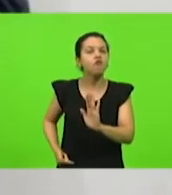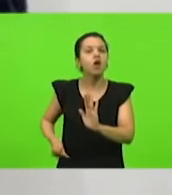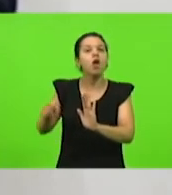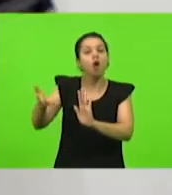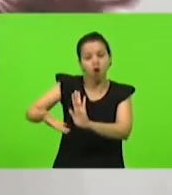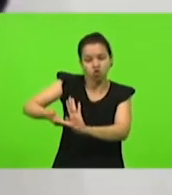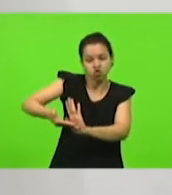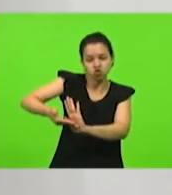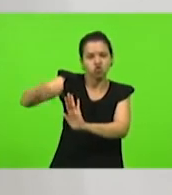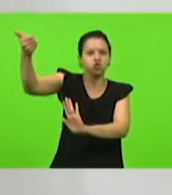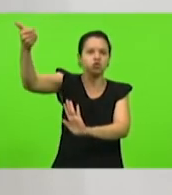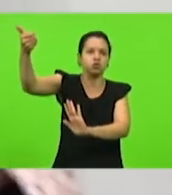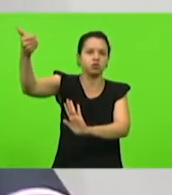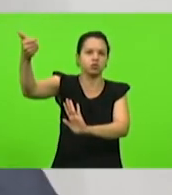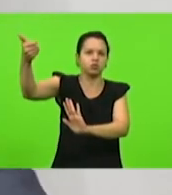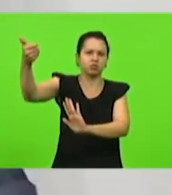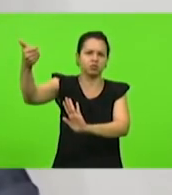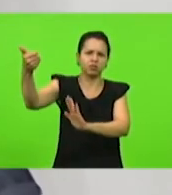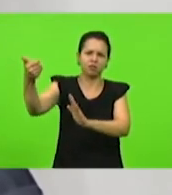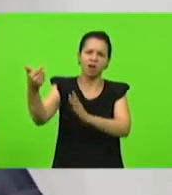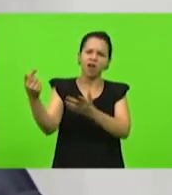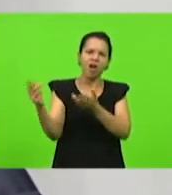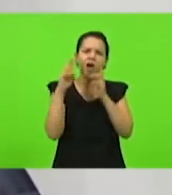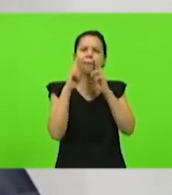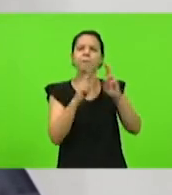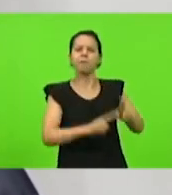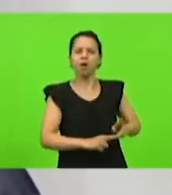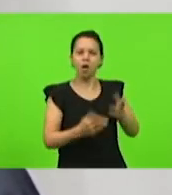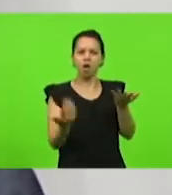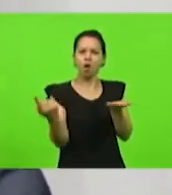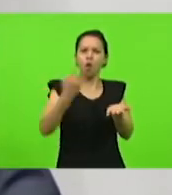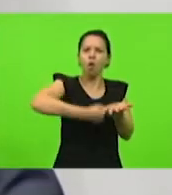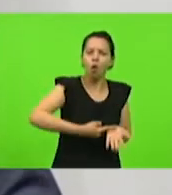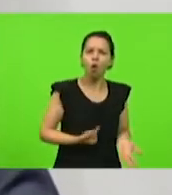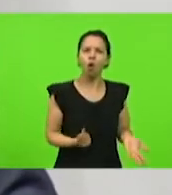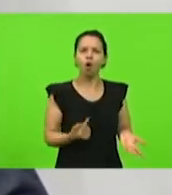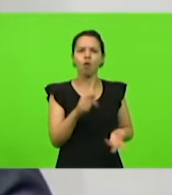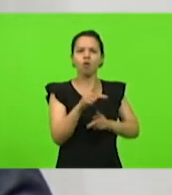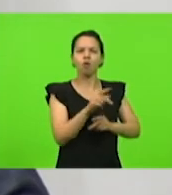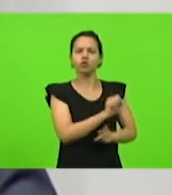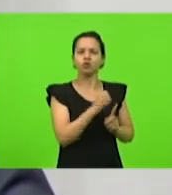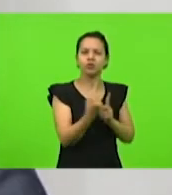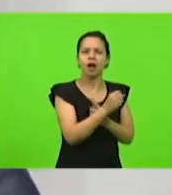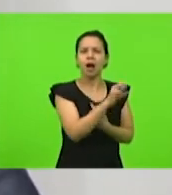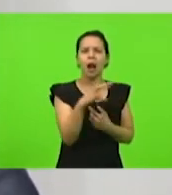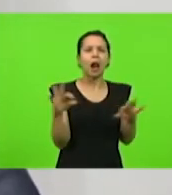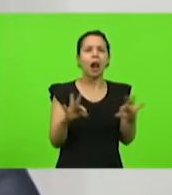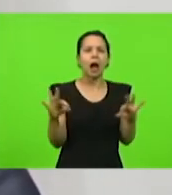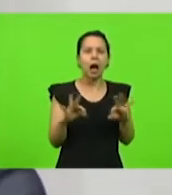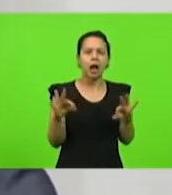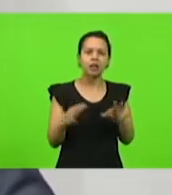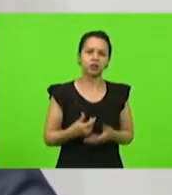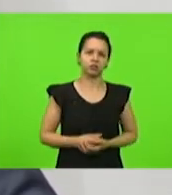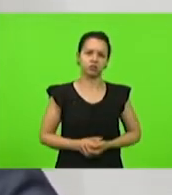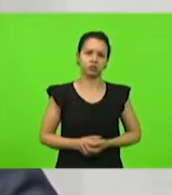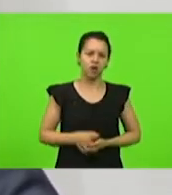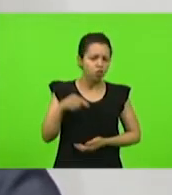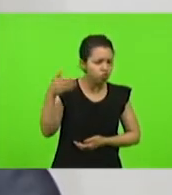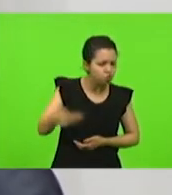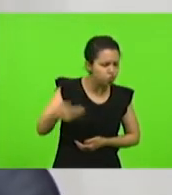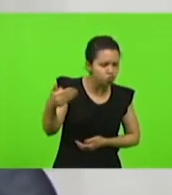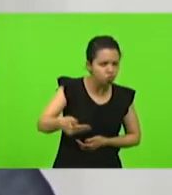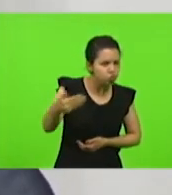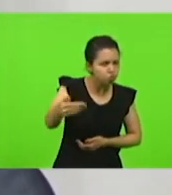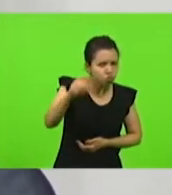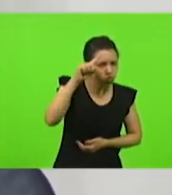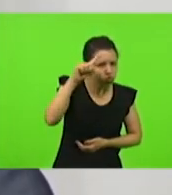nenhum compromisso com a sociedade catarinense. Que, aliás, dia após dia, vai perdendo